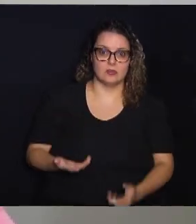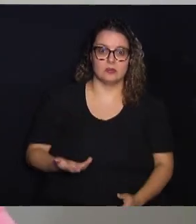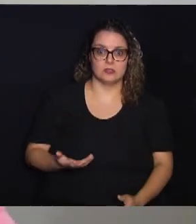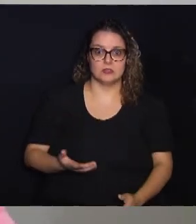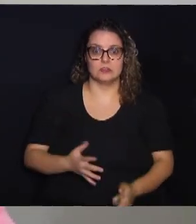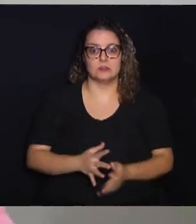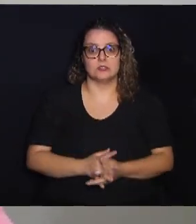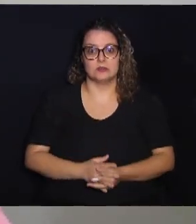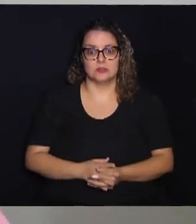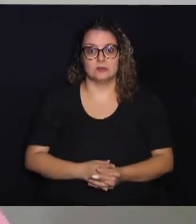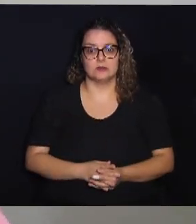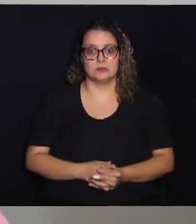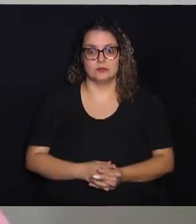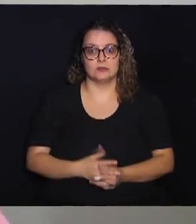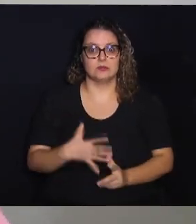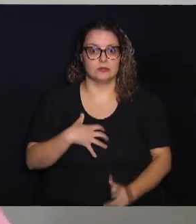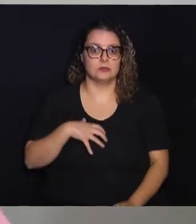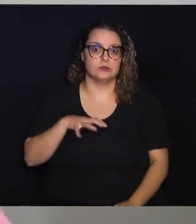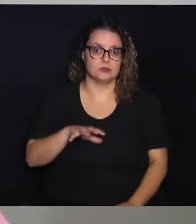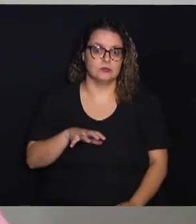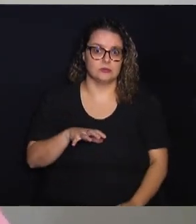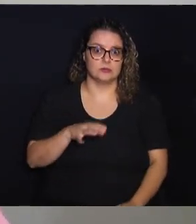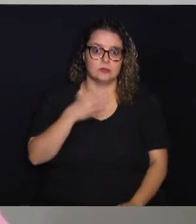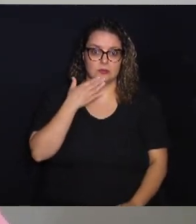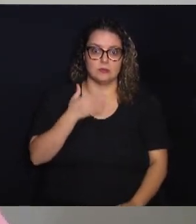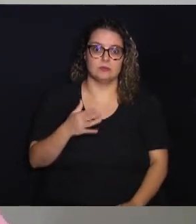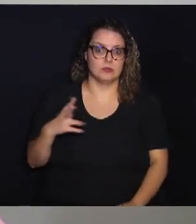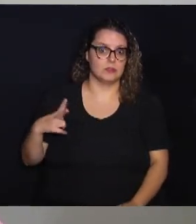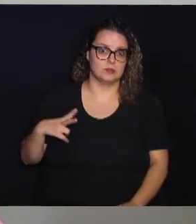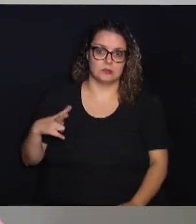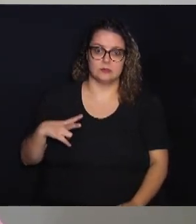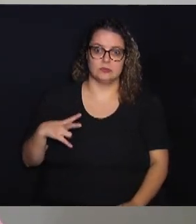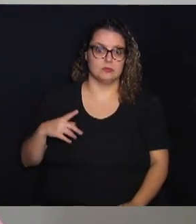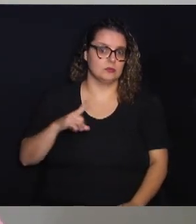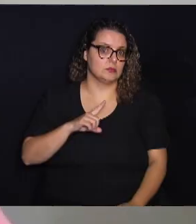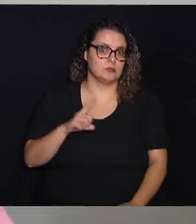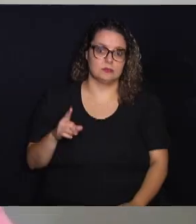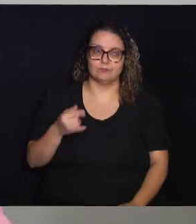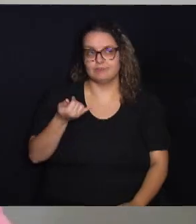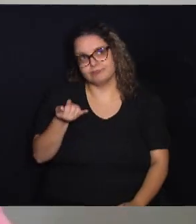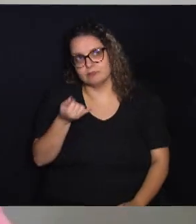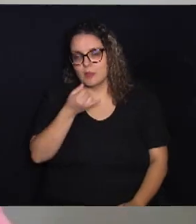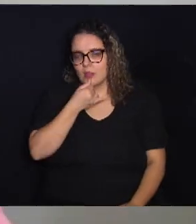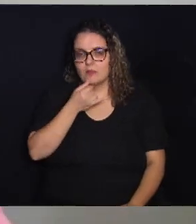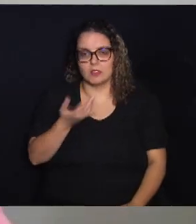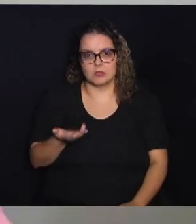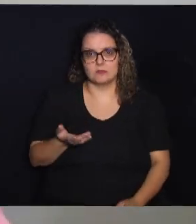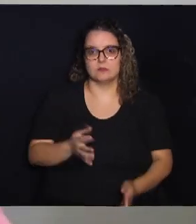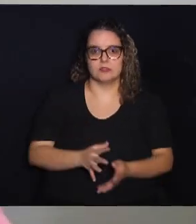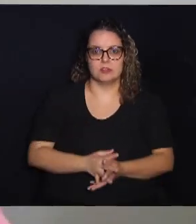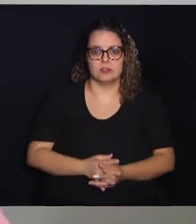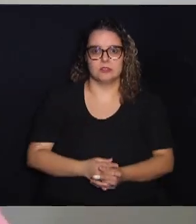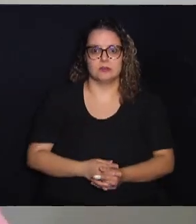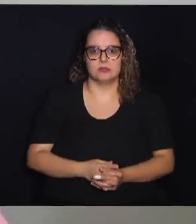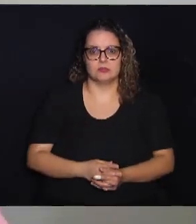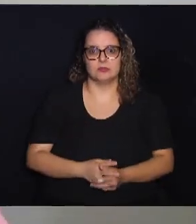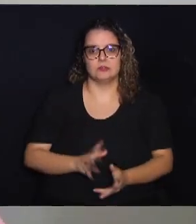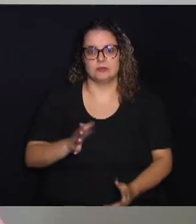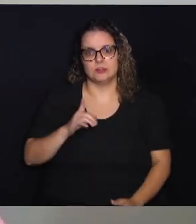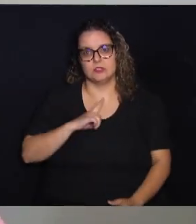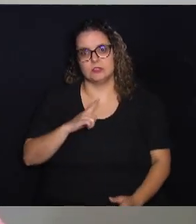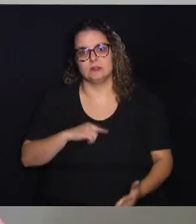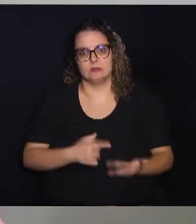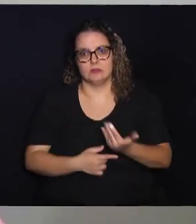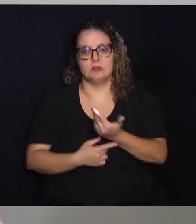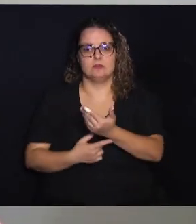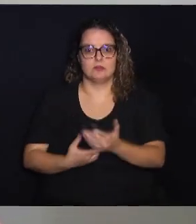mais de forma, são pedidos particulares. Não, infelizmente, já temos